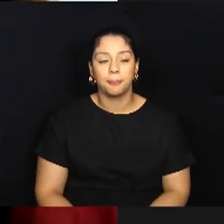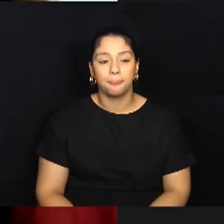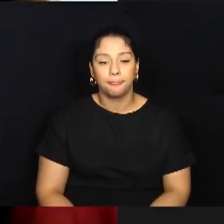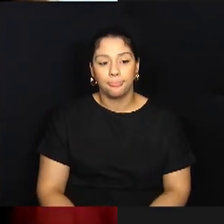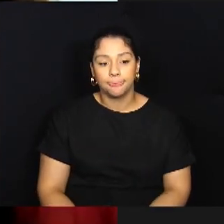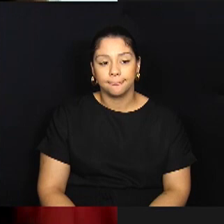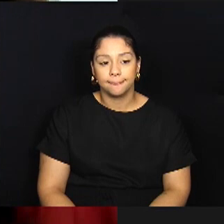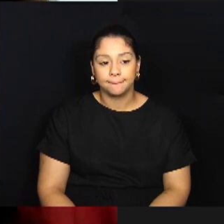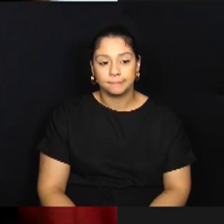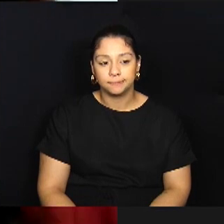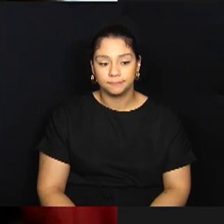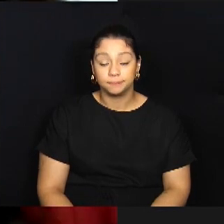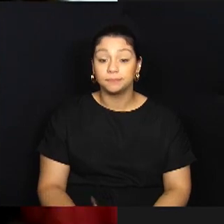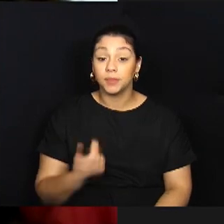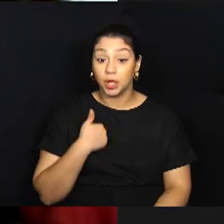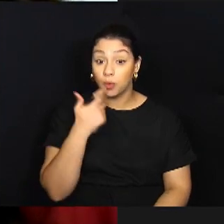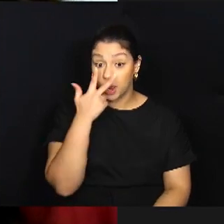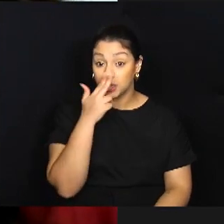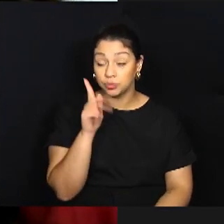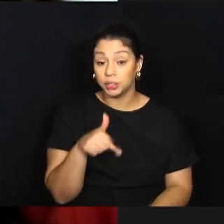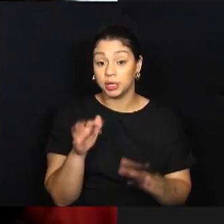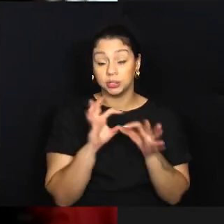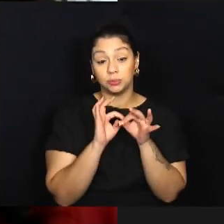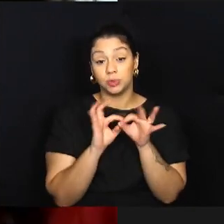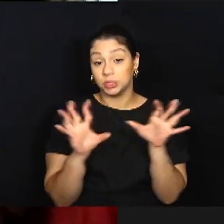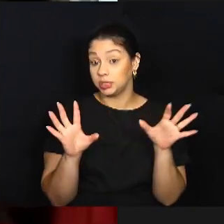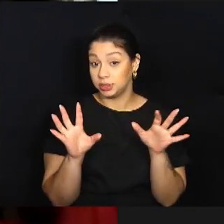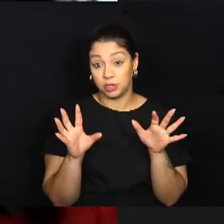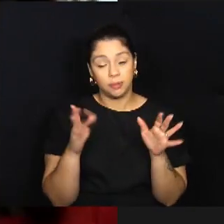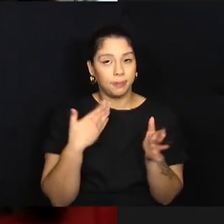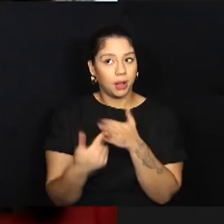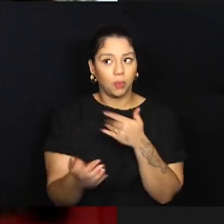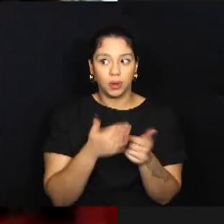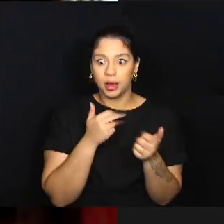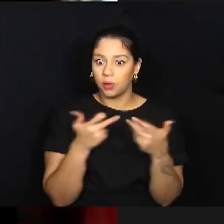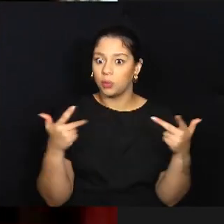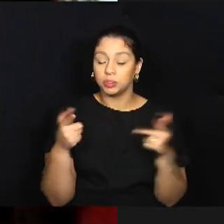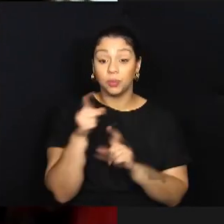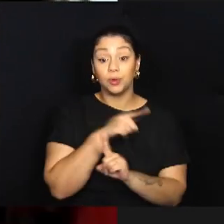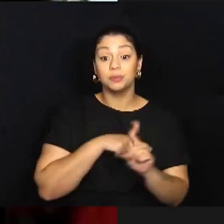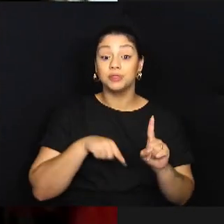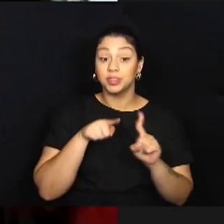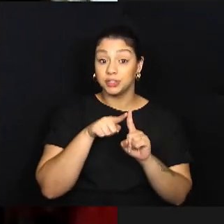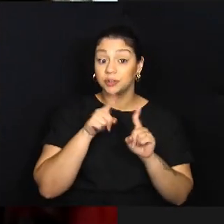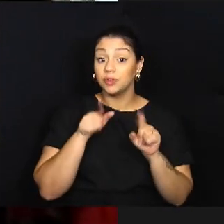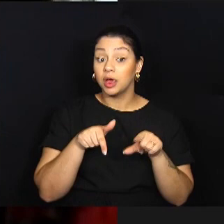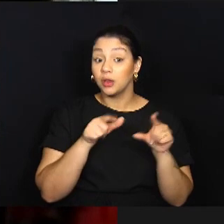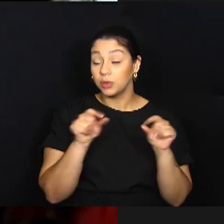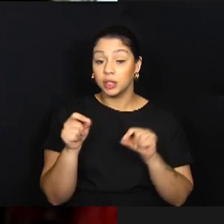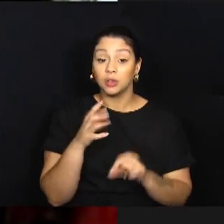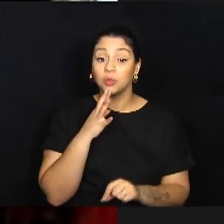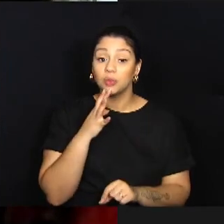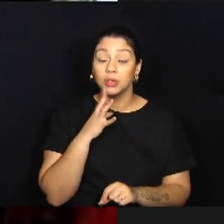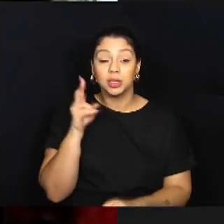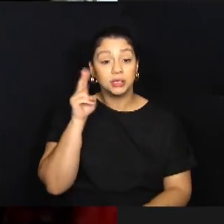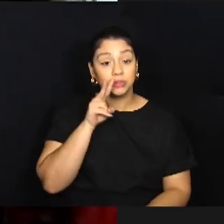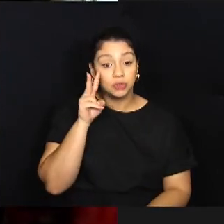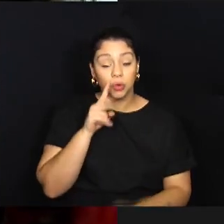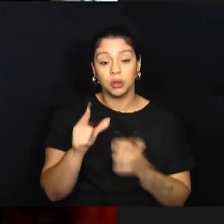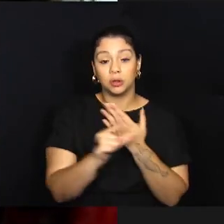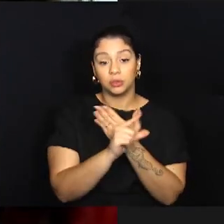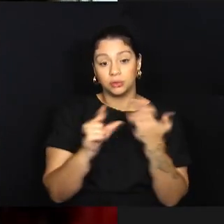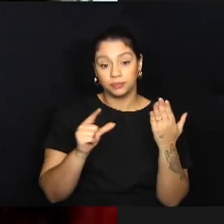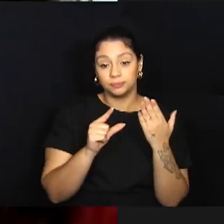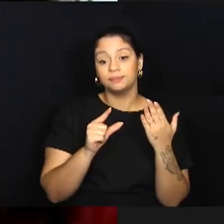E acho que essa disposição, assim, do que der e vier. O nosso objetivo é conhecer as histórias do Fernando Sabino, encontrar